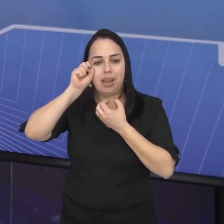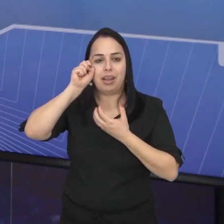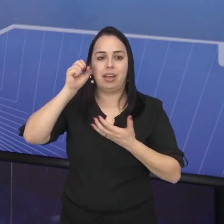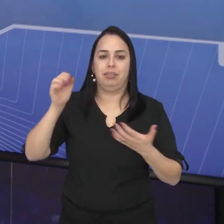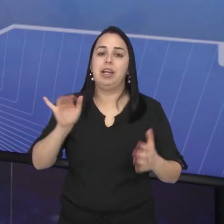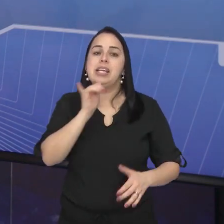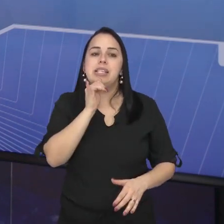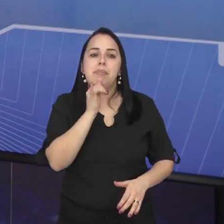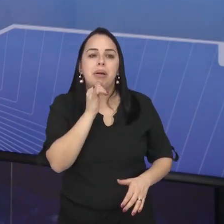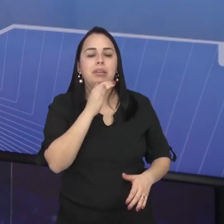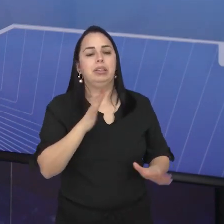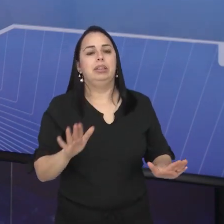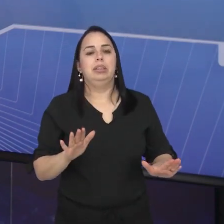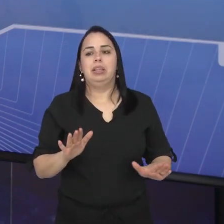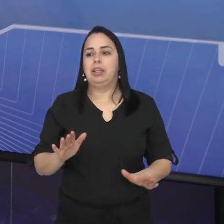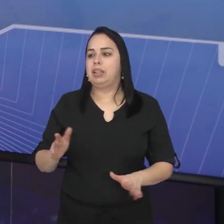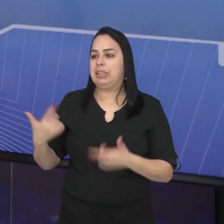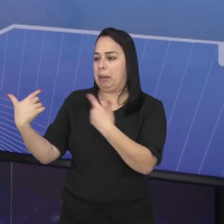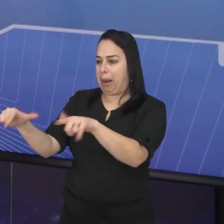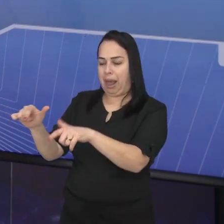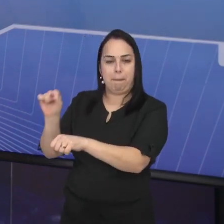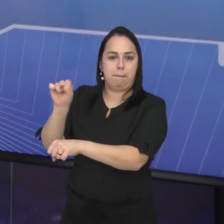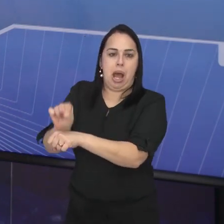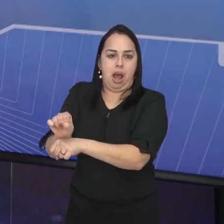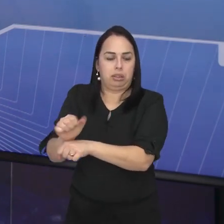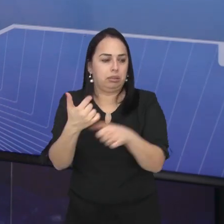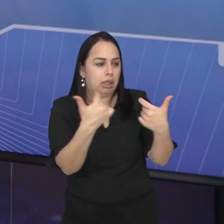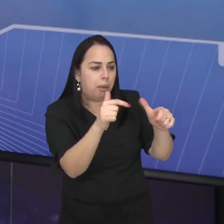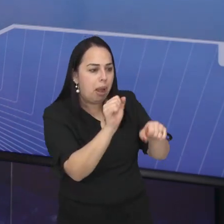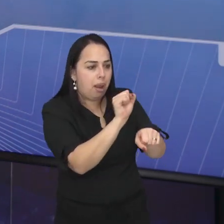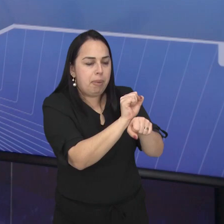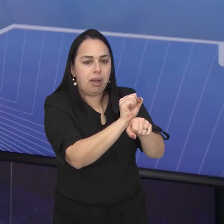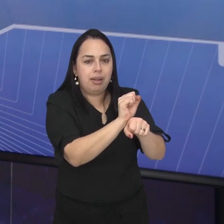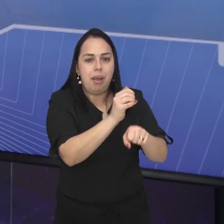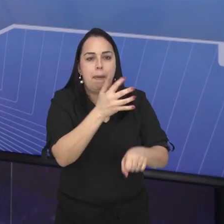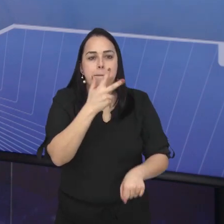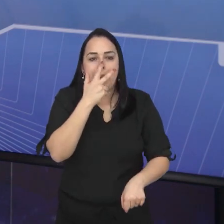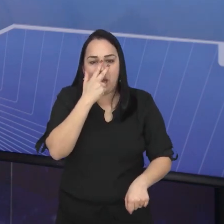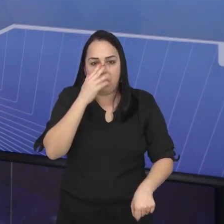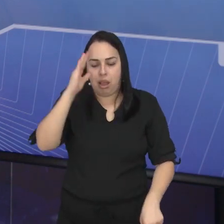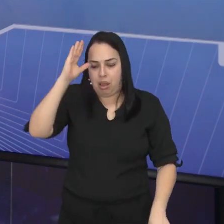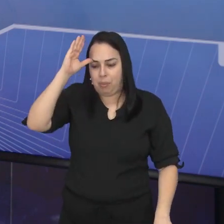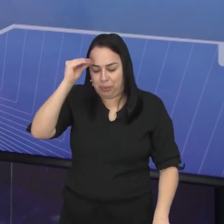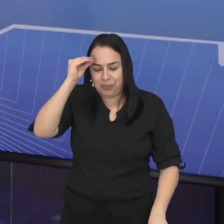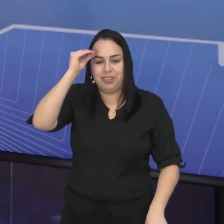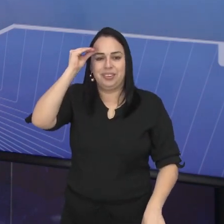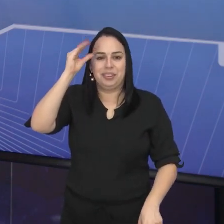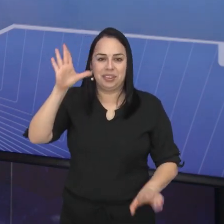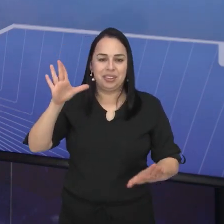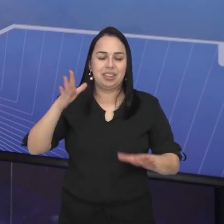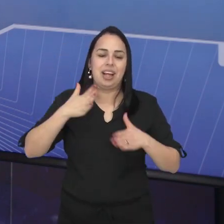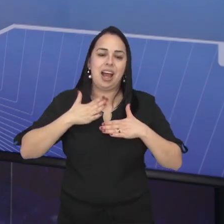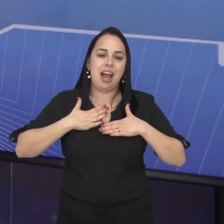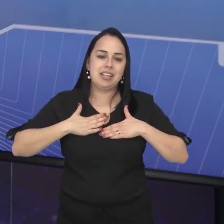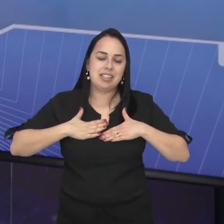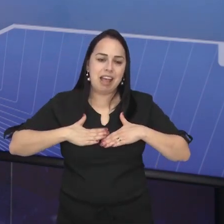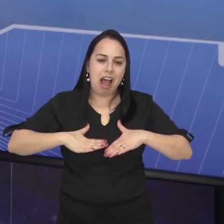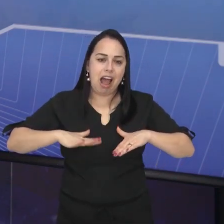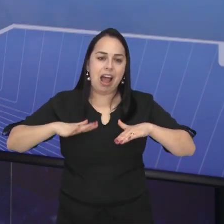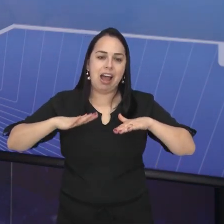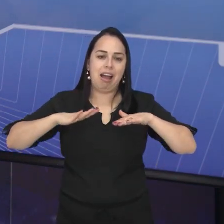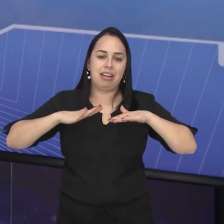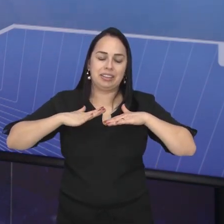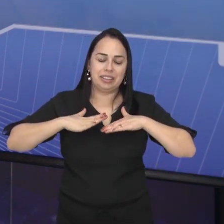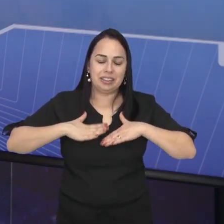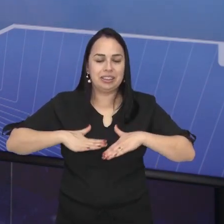você começar a falar, não, agora deixa eu parar de trabalhar, deixa eu agora desligar mesmo e desligar de